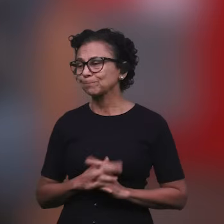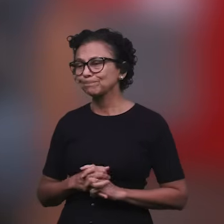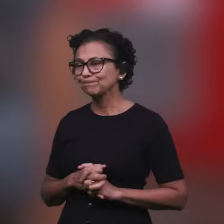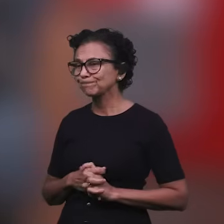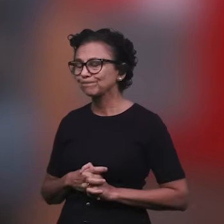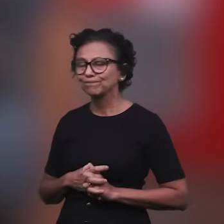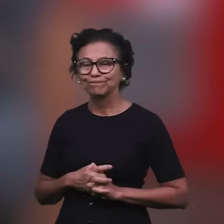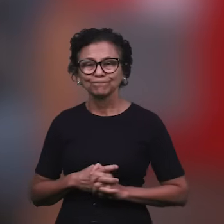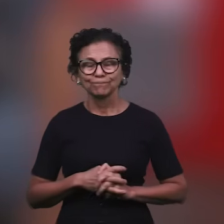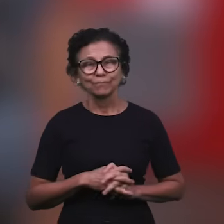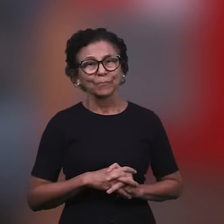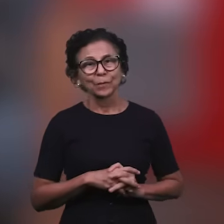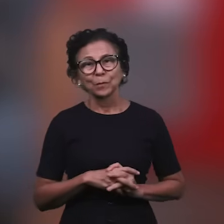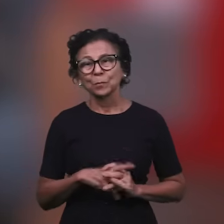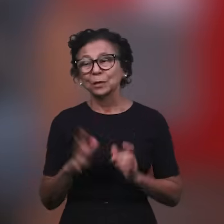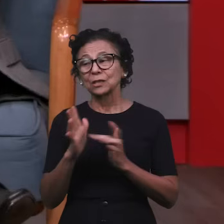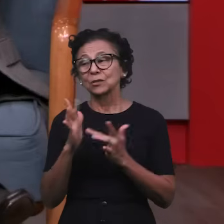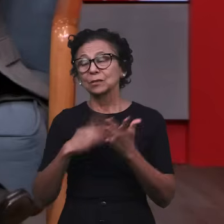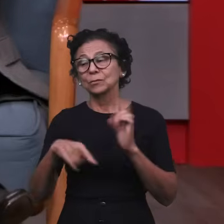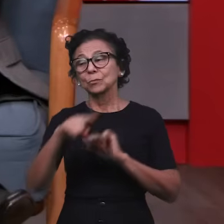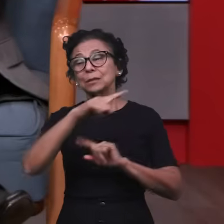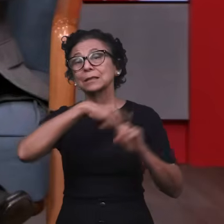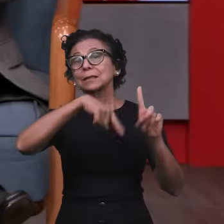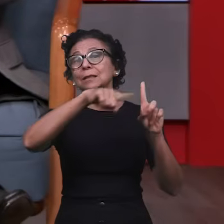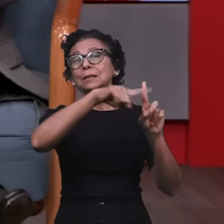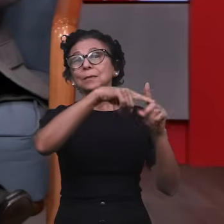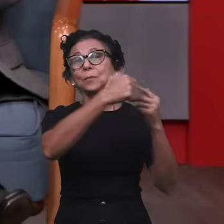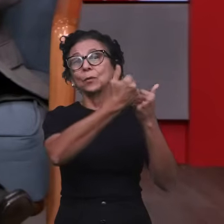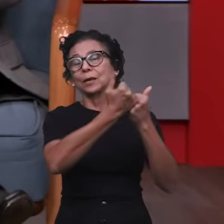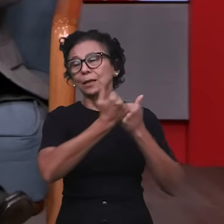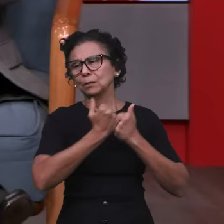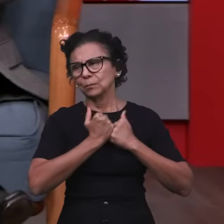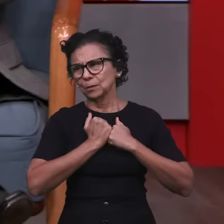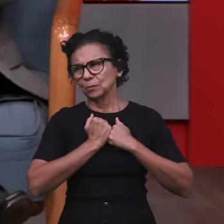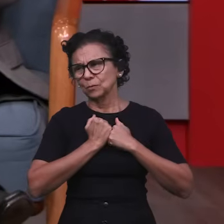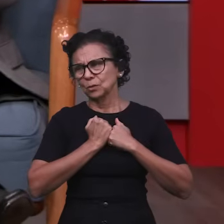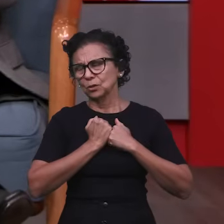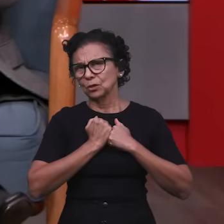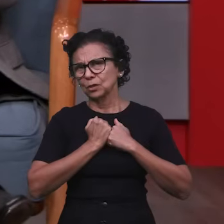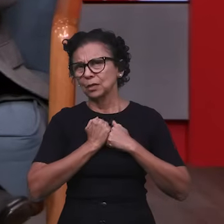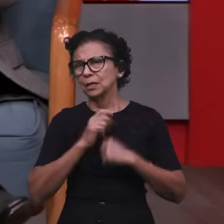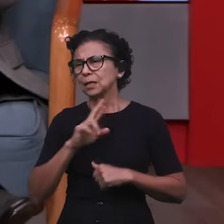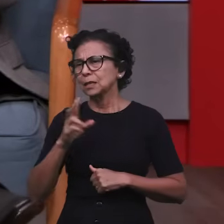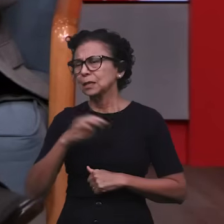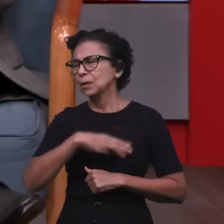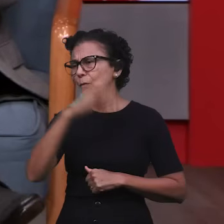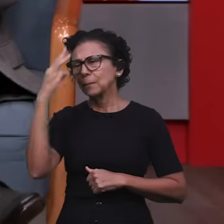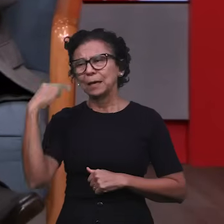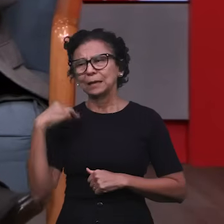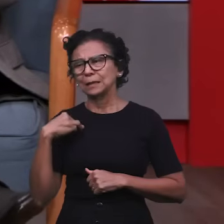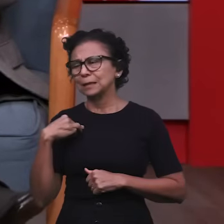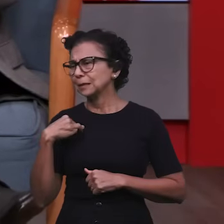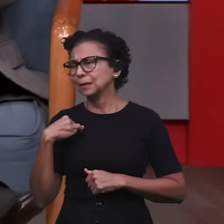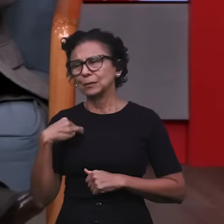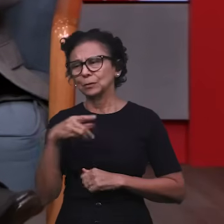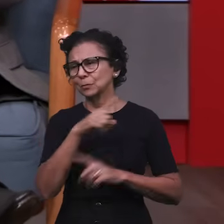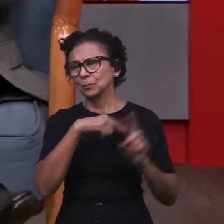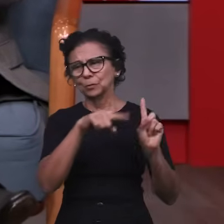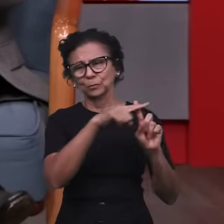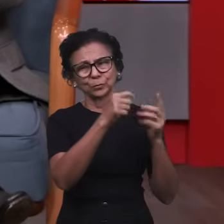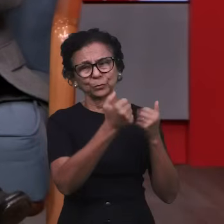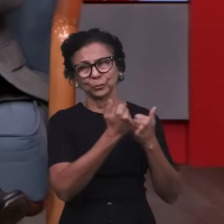ele é o cordeiro de Deus que tira o pecador. E aquela mulher parou e disse: ah, que coisa interessante, eu não tinha atentado para